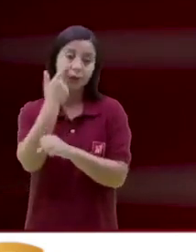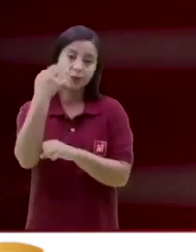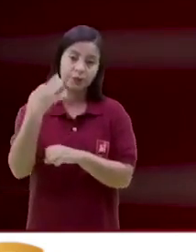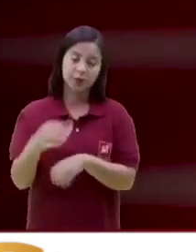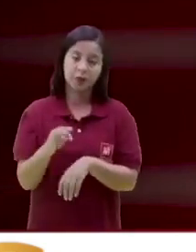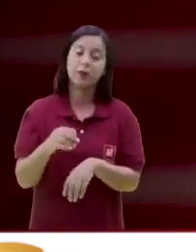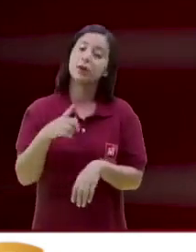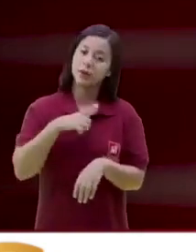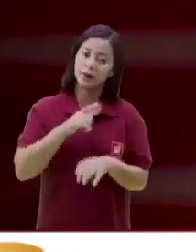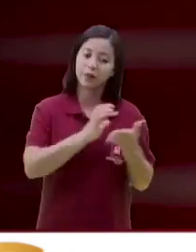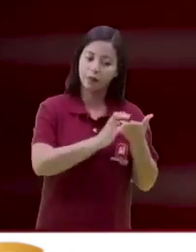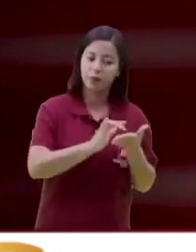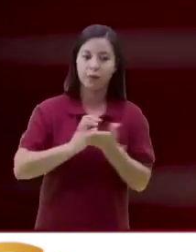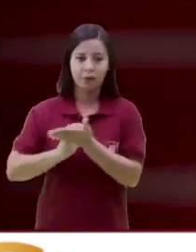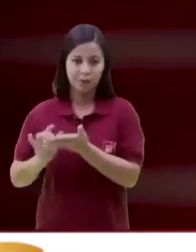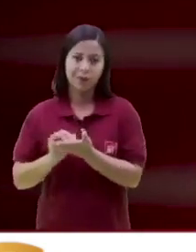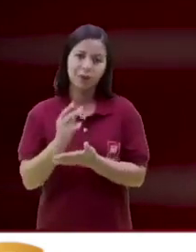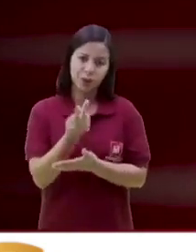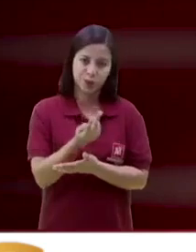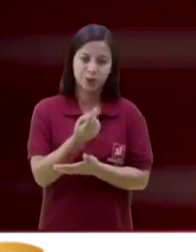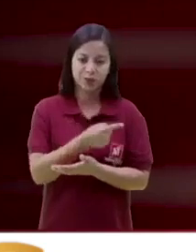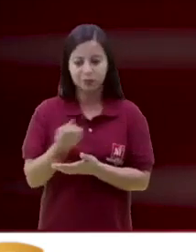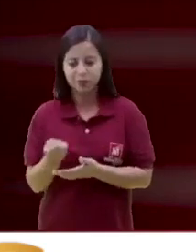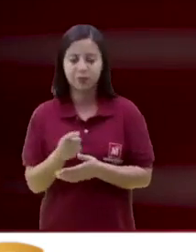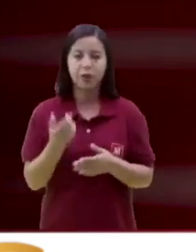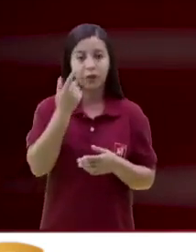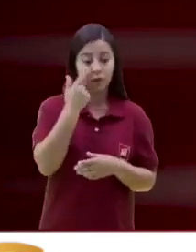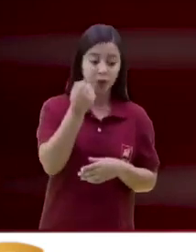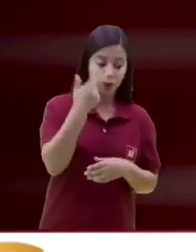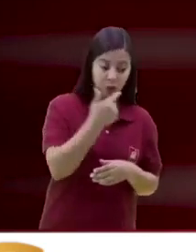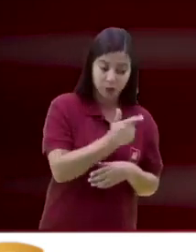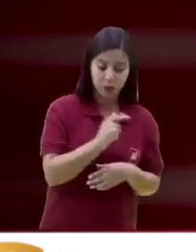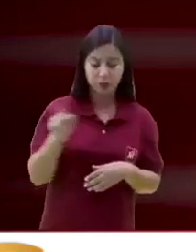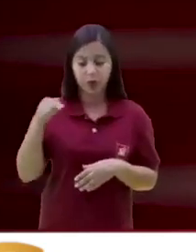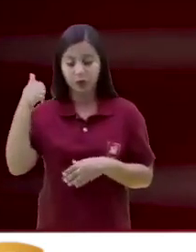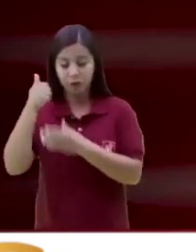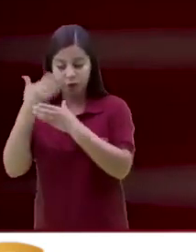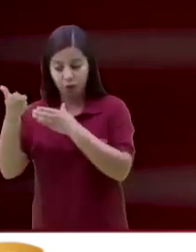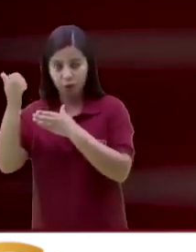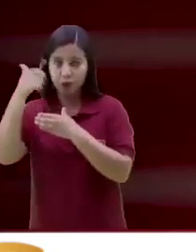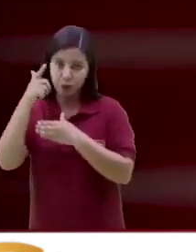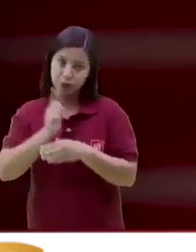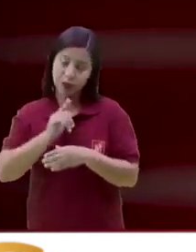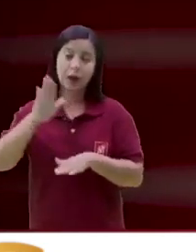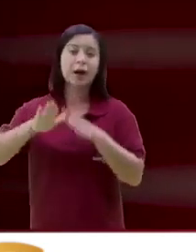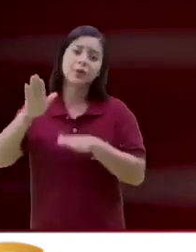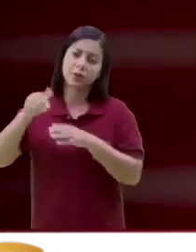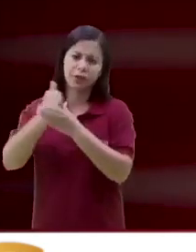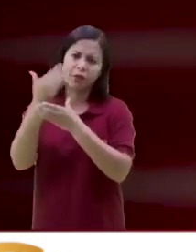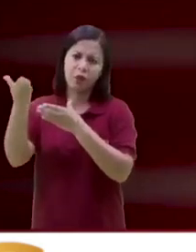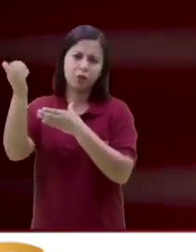formas, duas equações diferentes que eu utilizo para cada situação. Eu posso ter a situação no ambiente externo sem carga